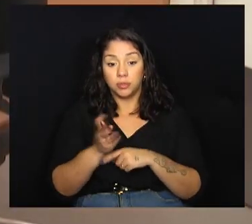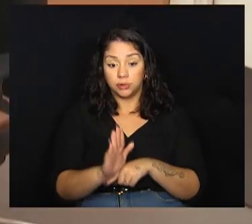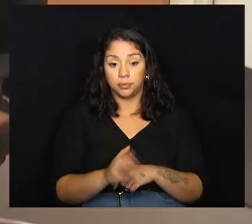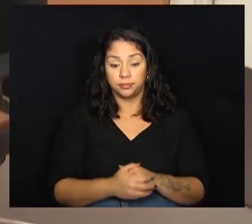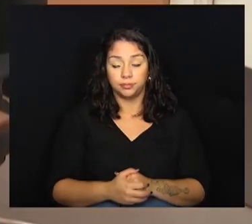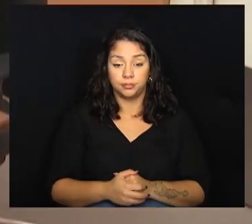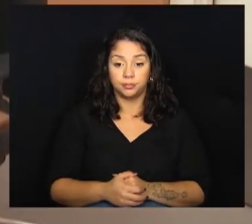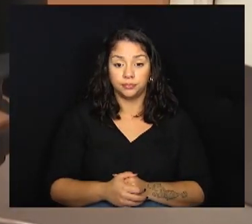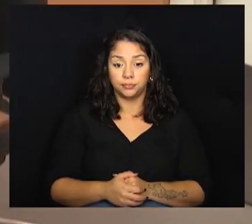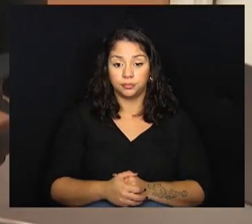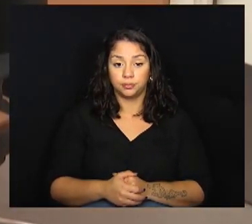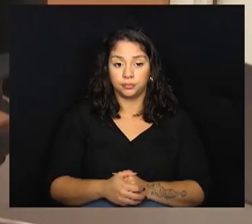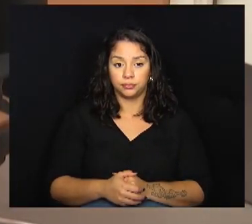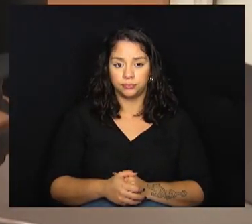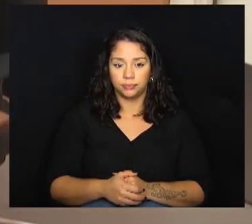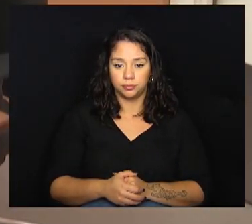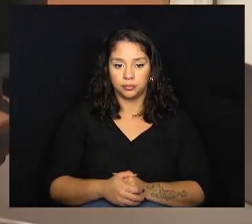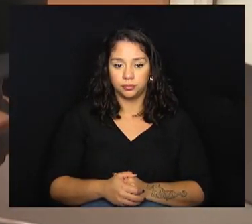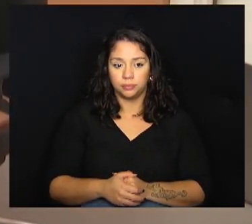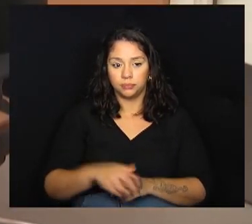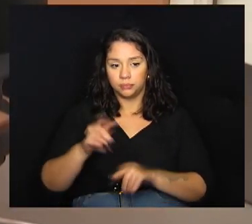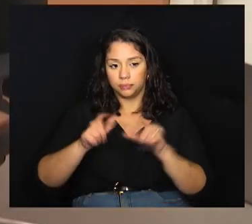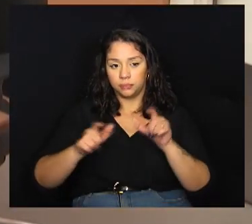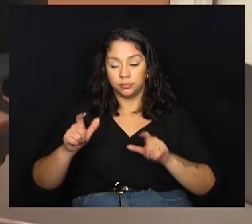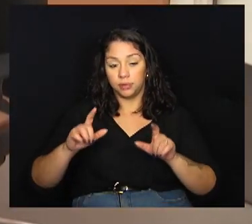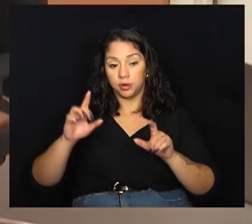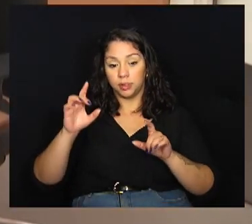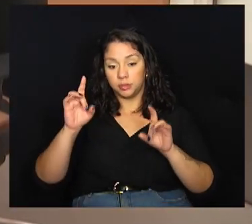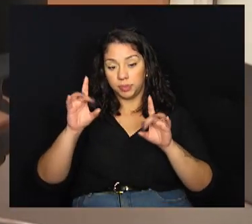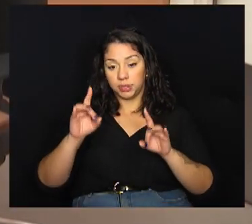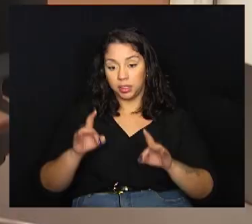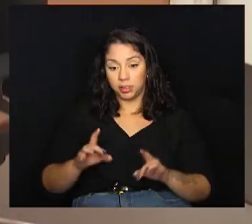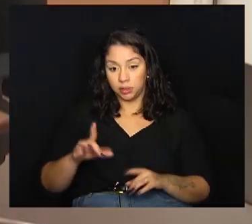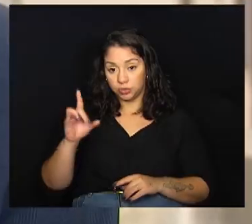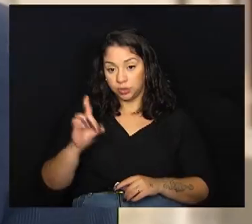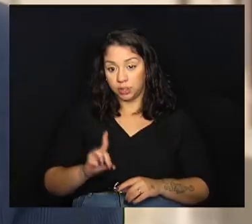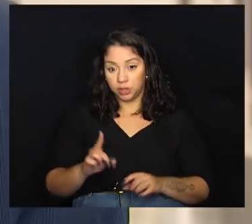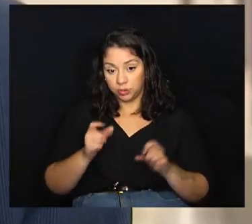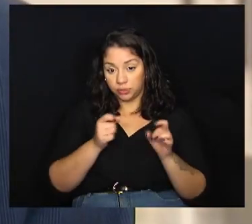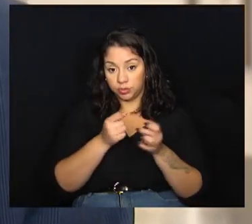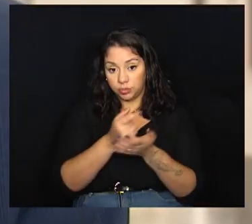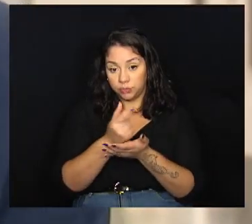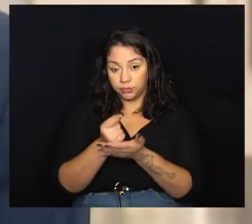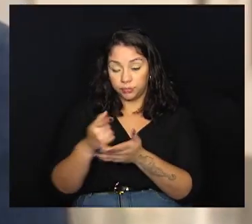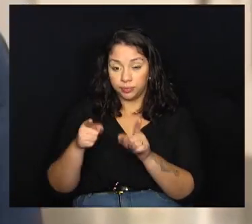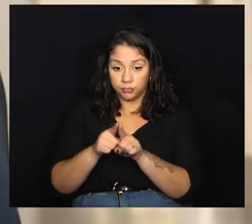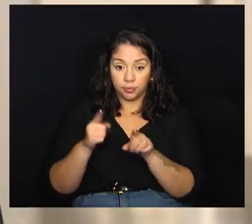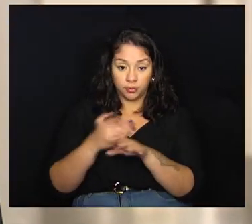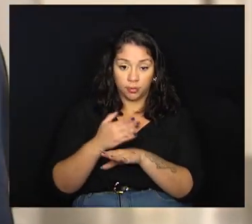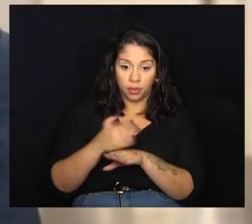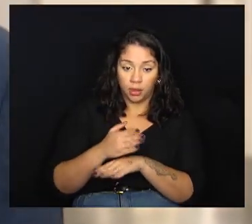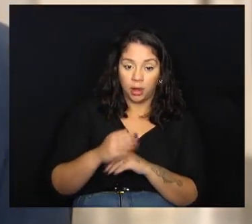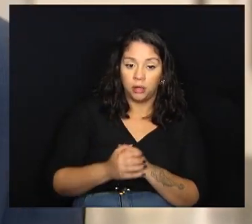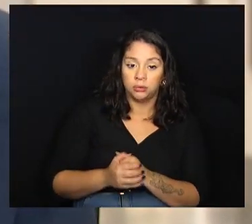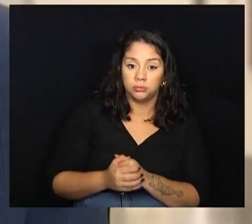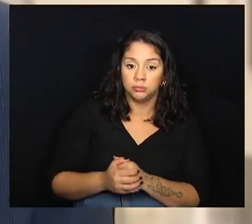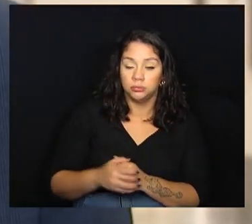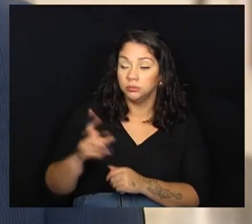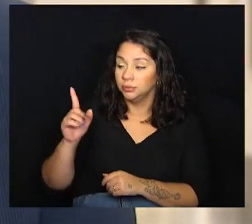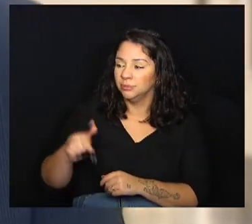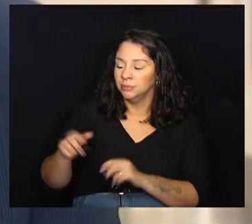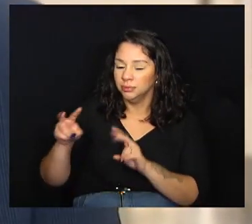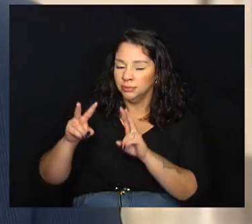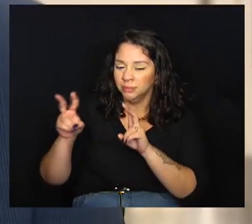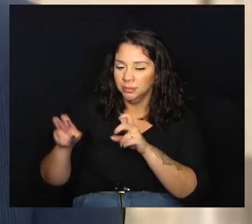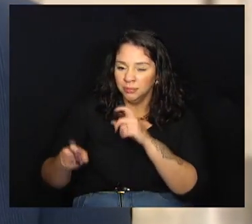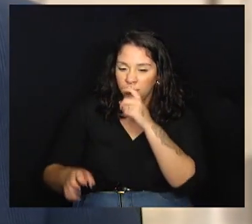Especialistas em direitos do consumidor também participaram dos debates. Geralmente, quando é um tema muito assim